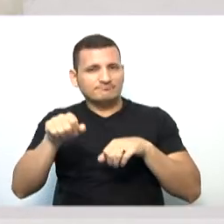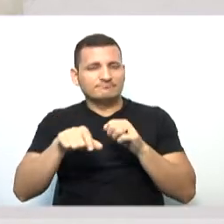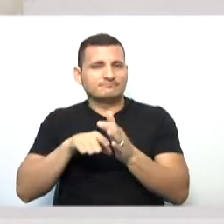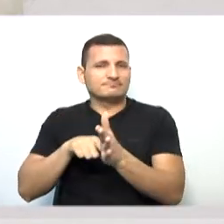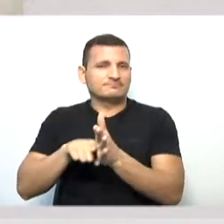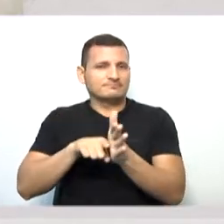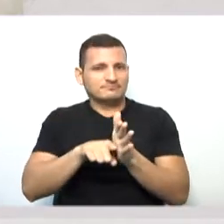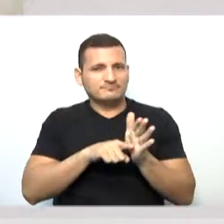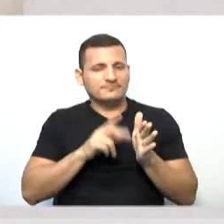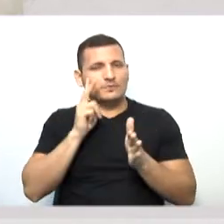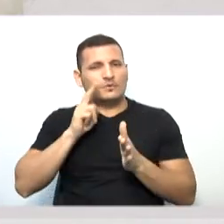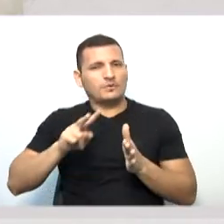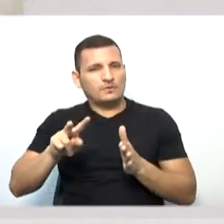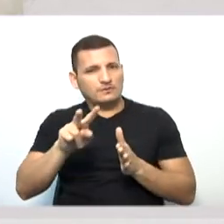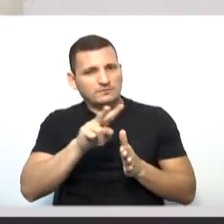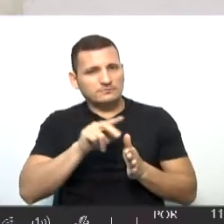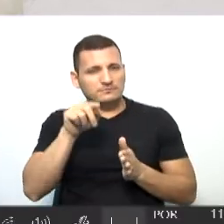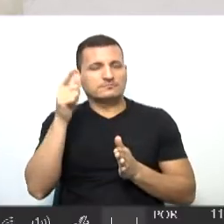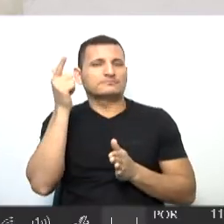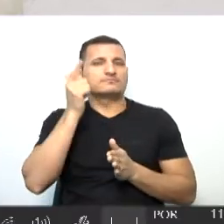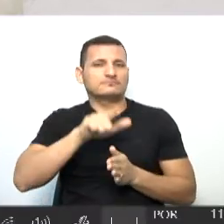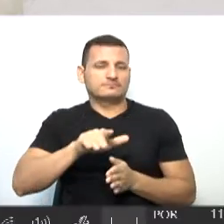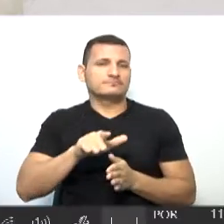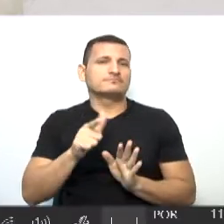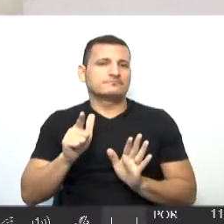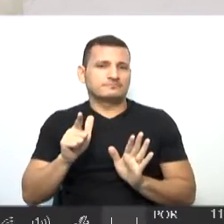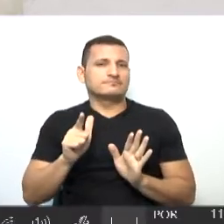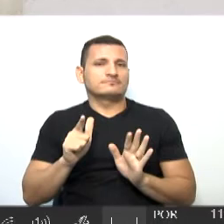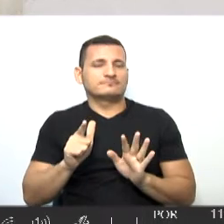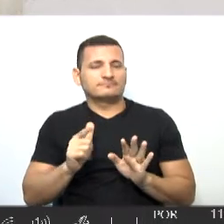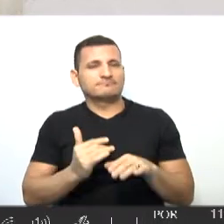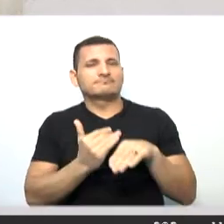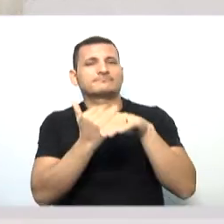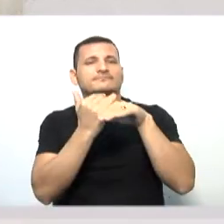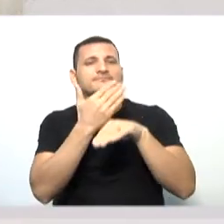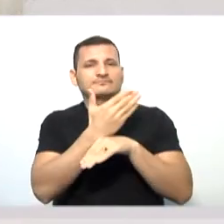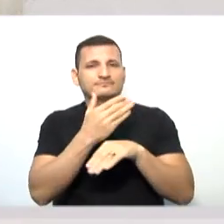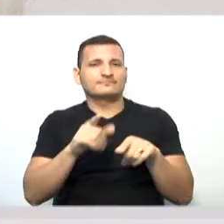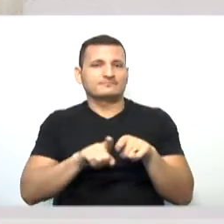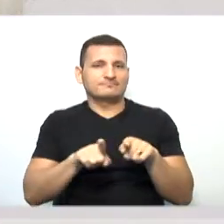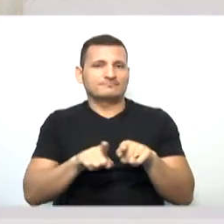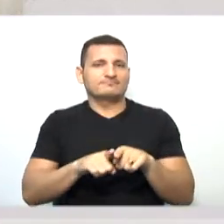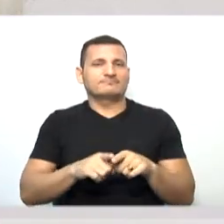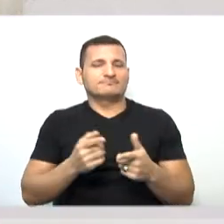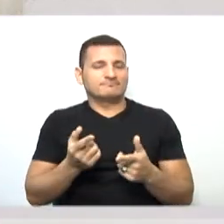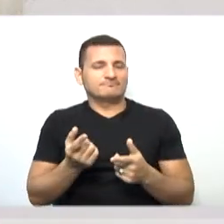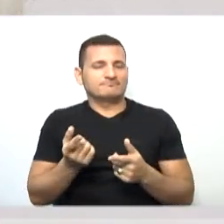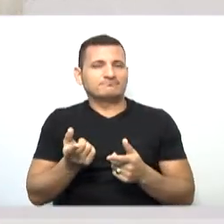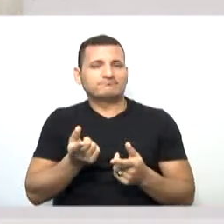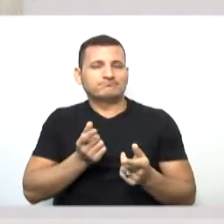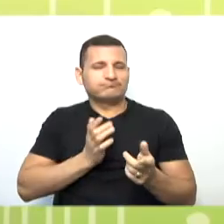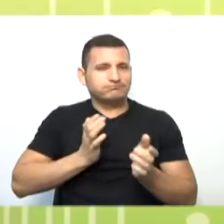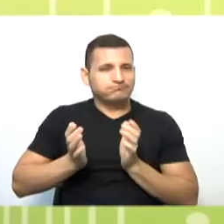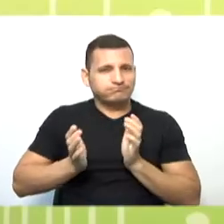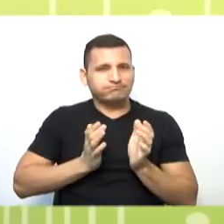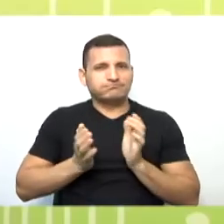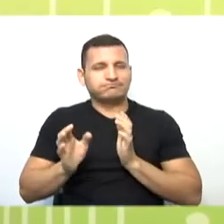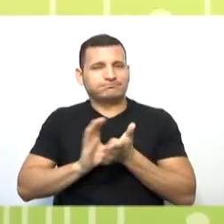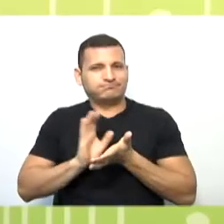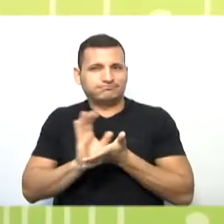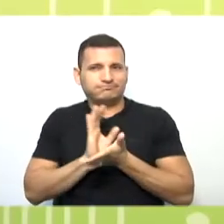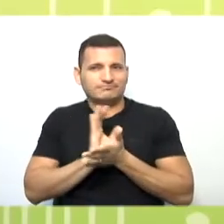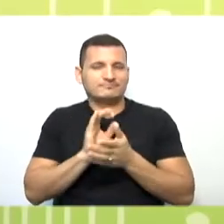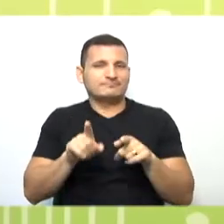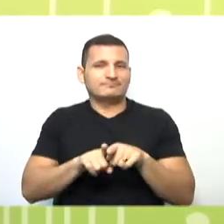pesquisar, vai olhando, que vocês vão conseguir chegar nesse patamar aqui e ganhar muito dinheiro com sites nesse